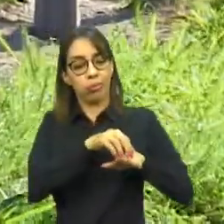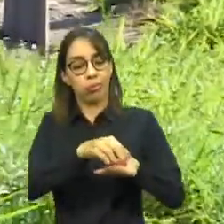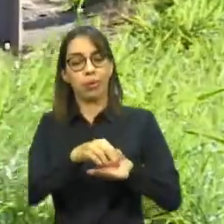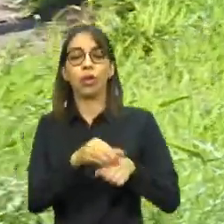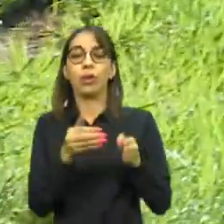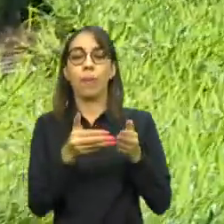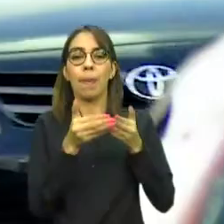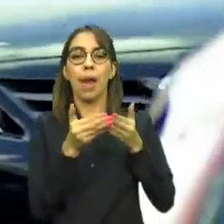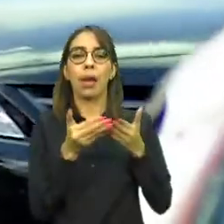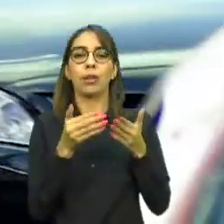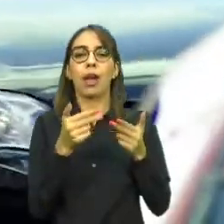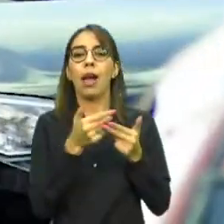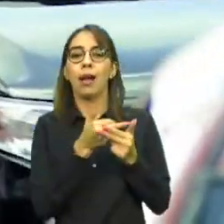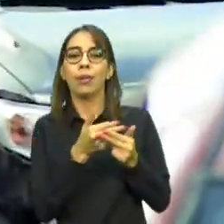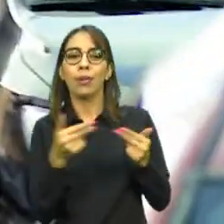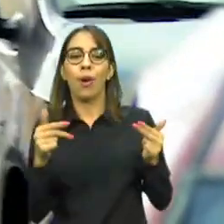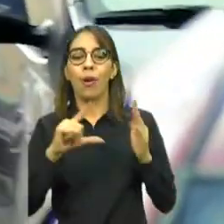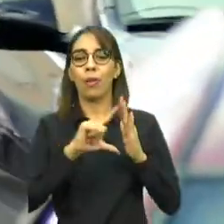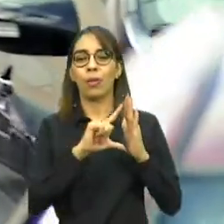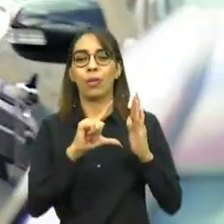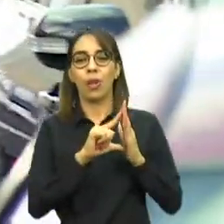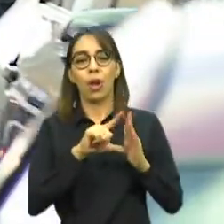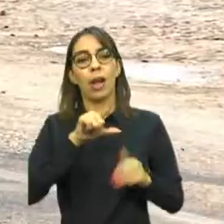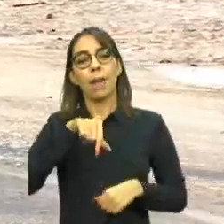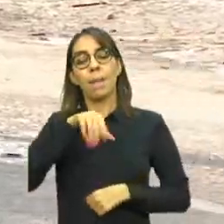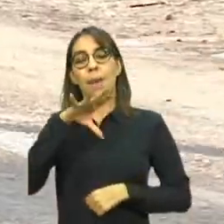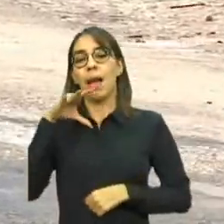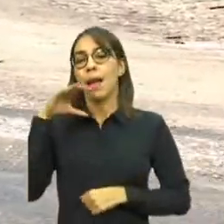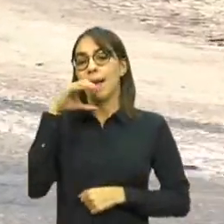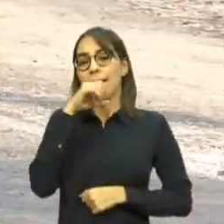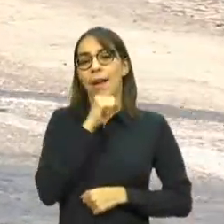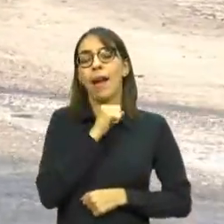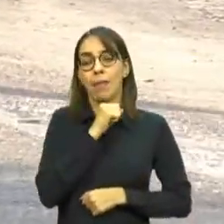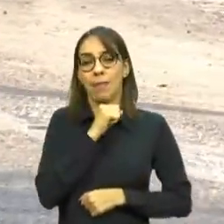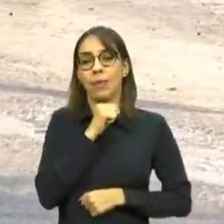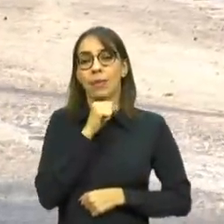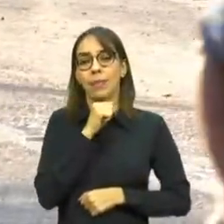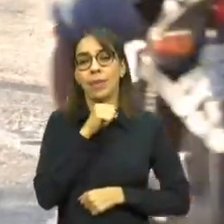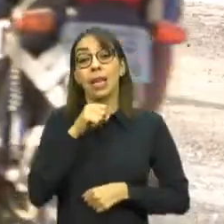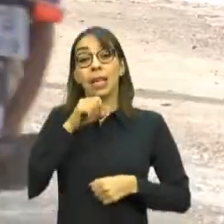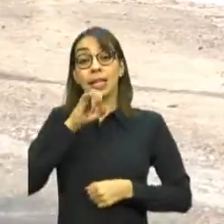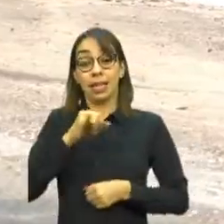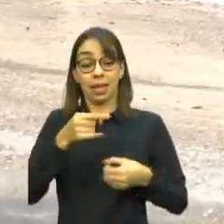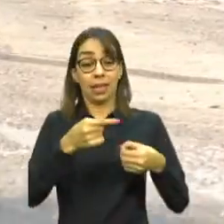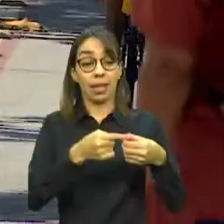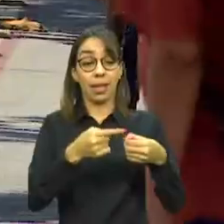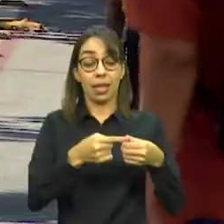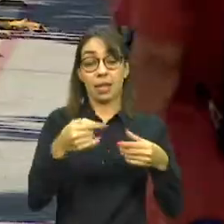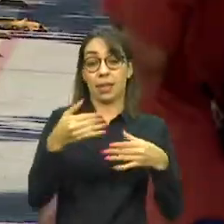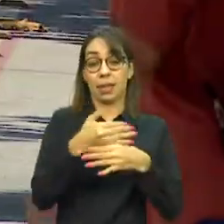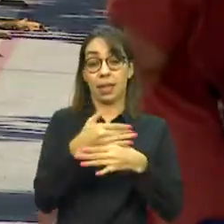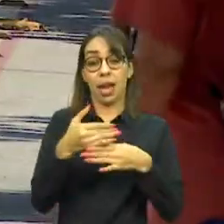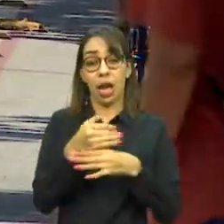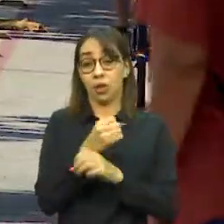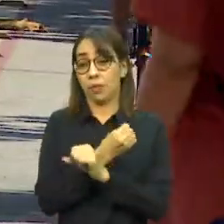os motociclistas, que aceleram a rotina nas pequenas, médias e grandes cidades.